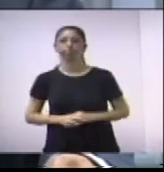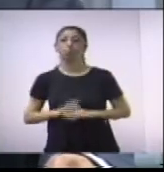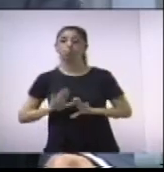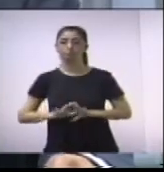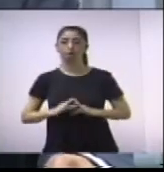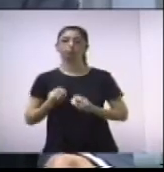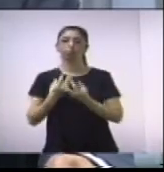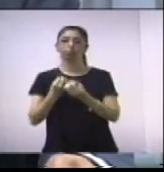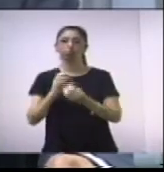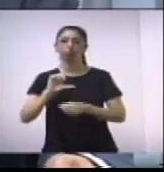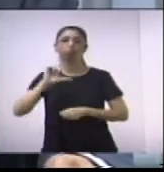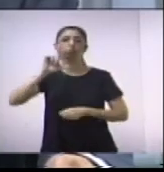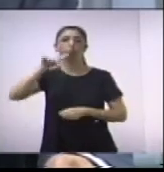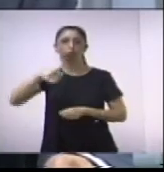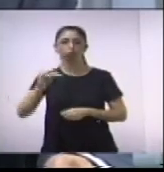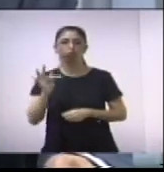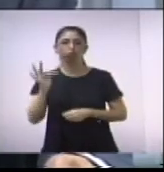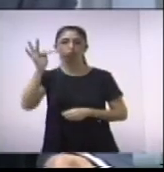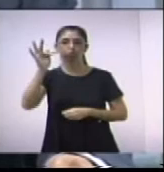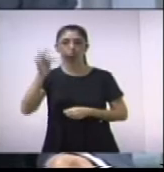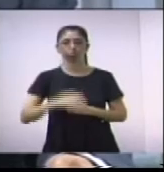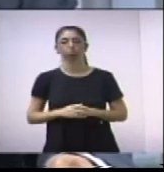vereadores uma pauta